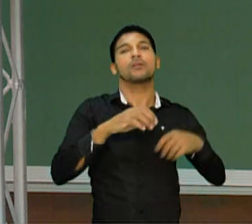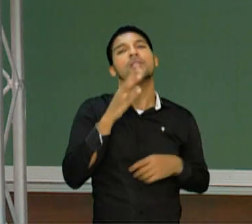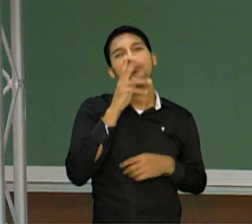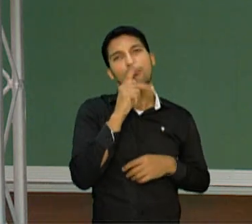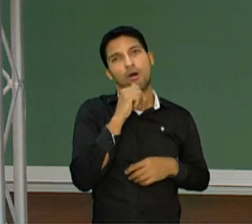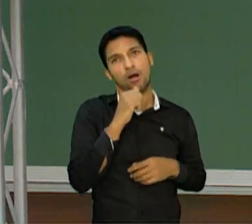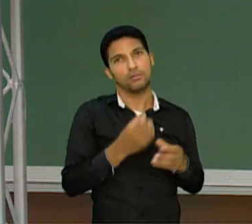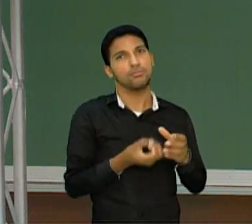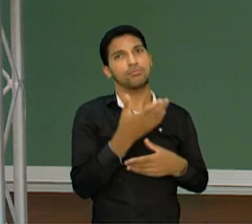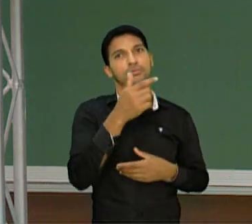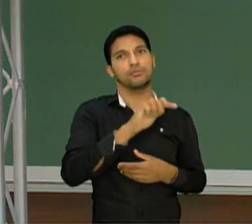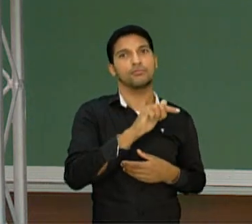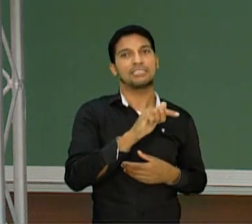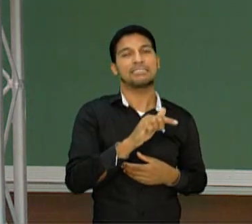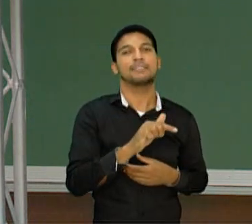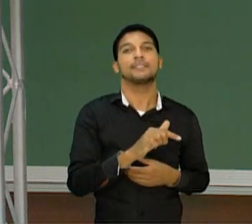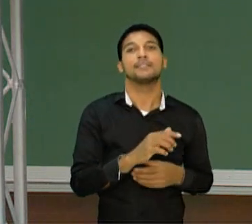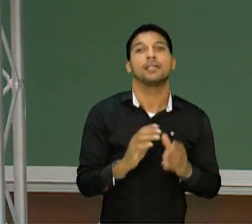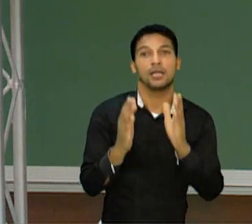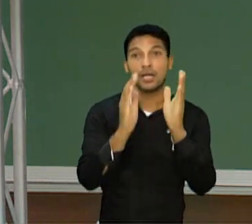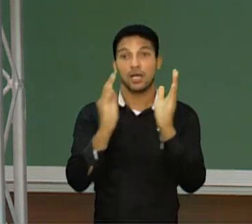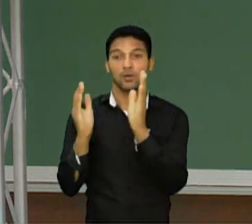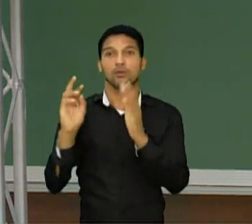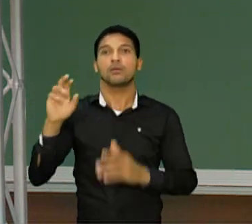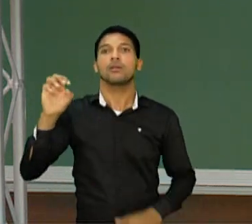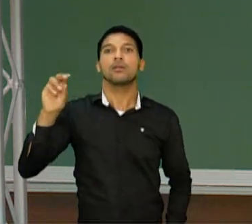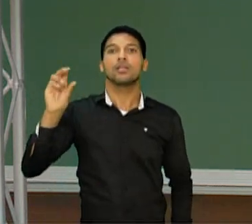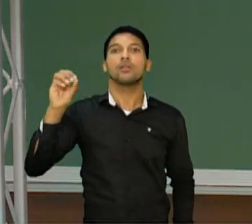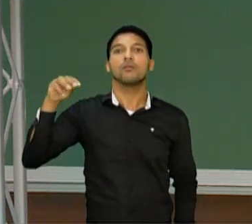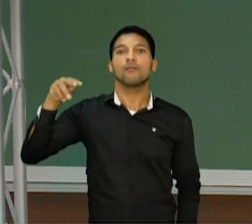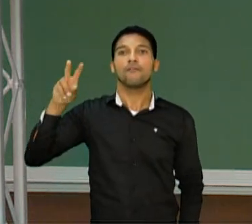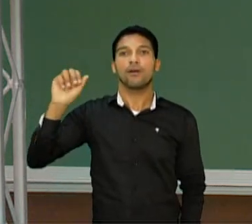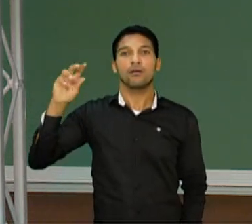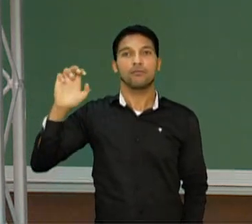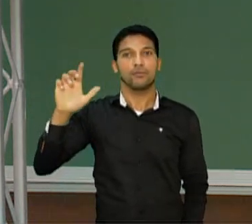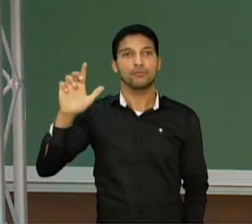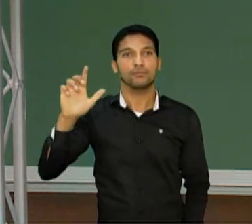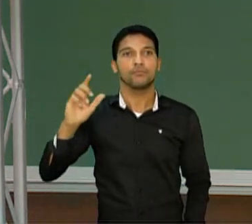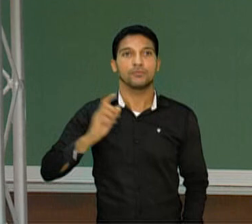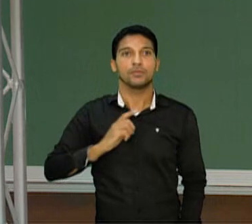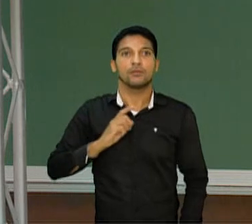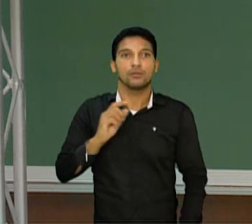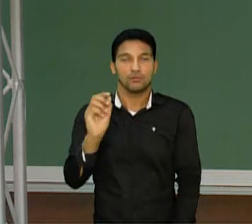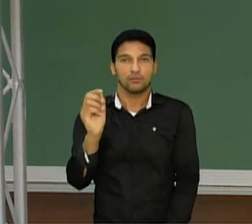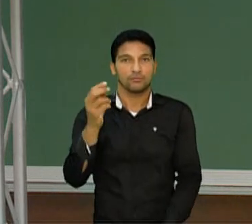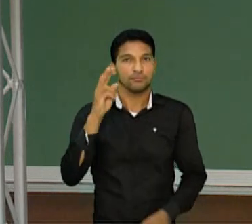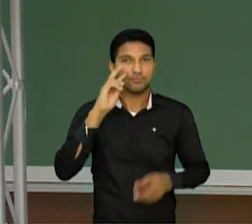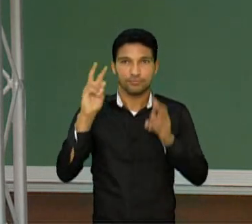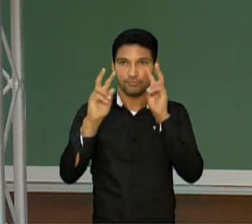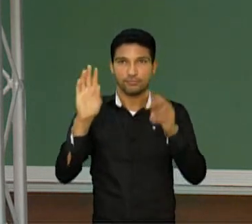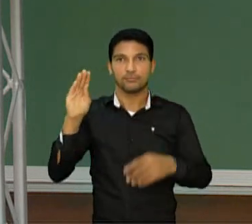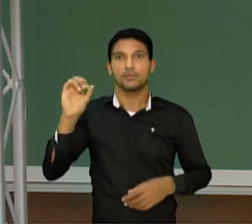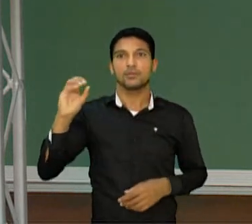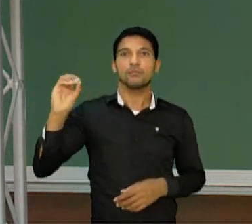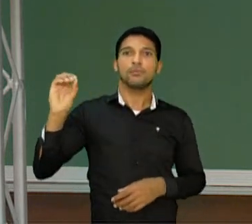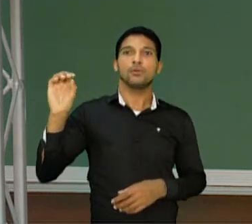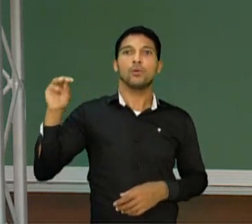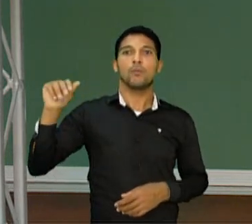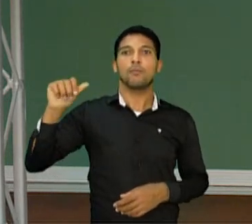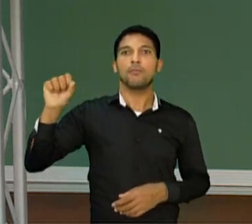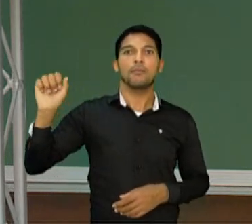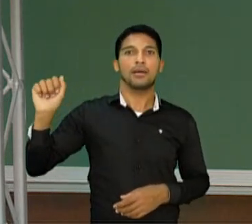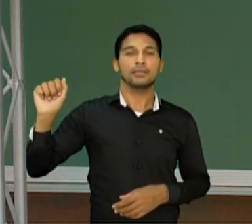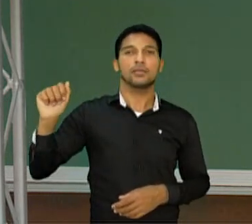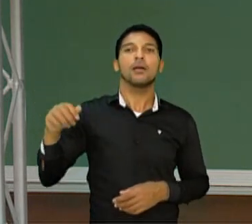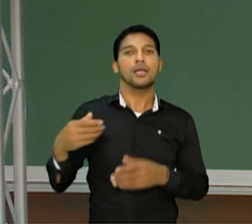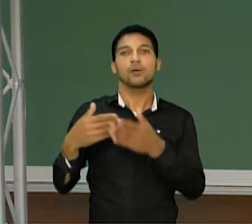mais rápidos para que a gente obtenha essa fonte, nós vamos ter a biomassa representada aqui por uma planta, pode ser qualquer